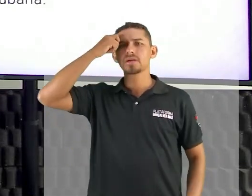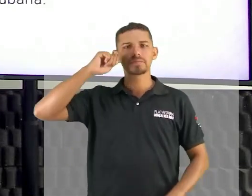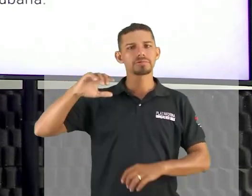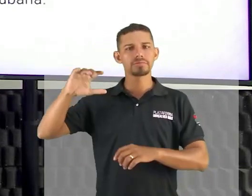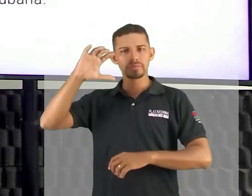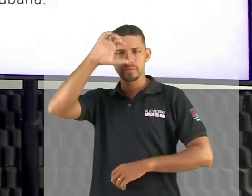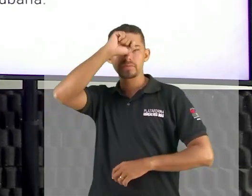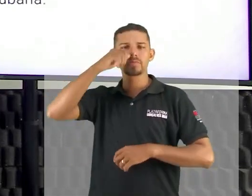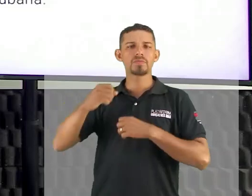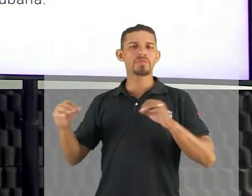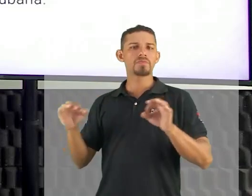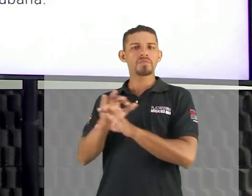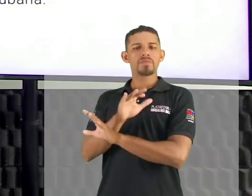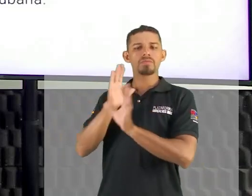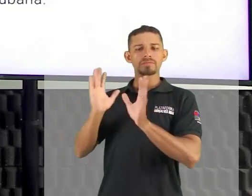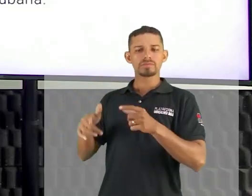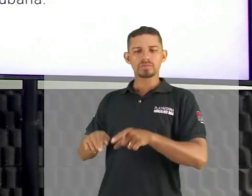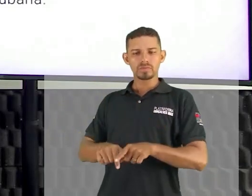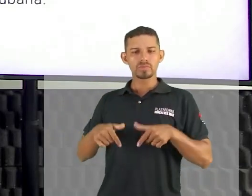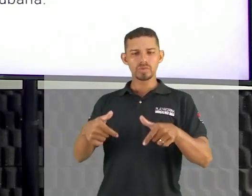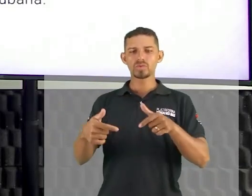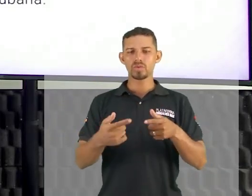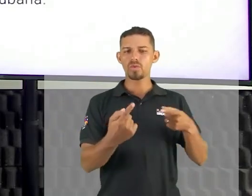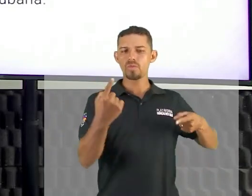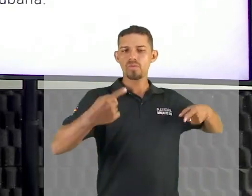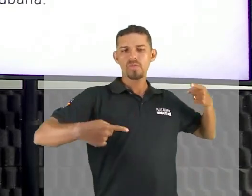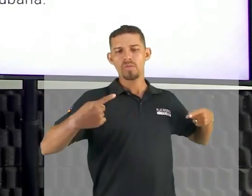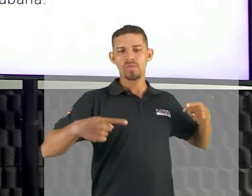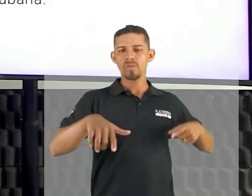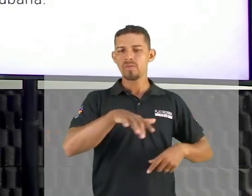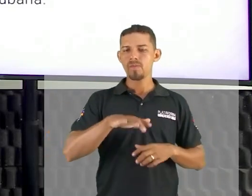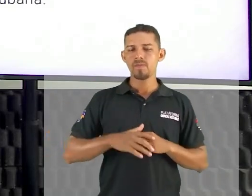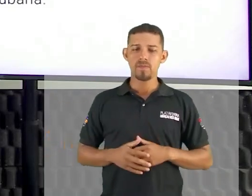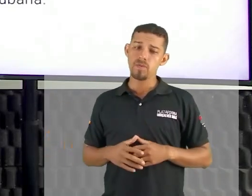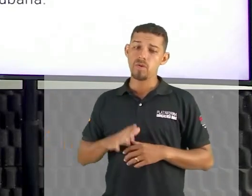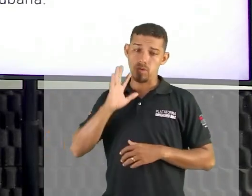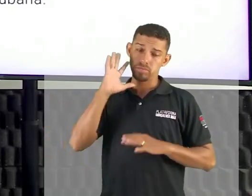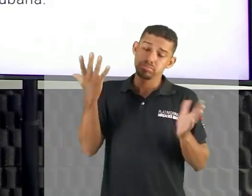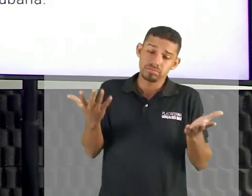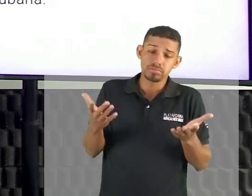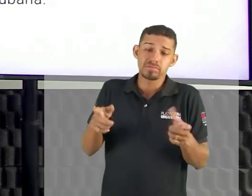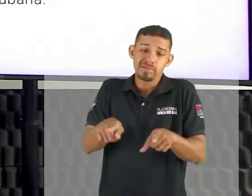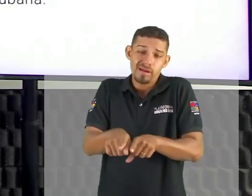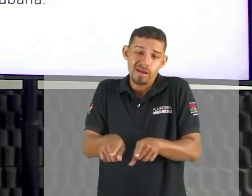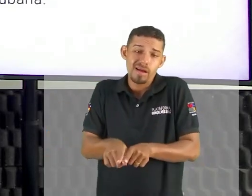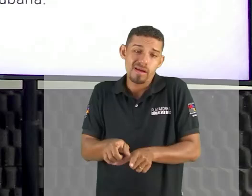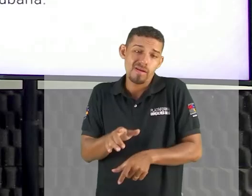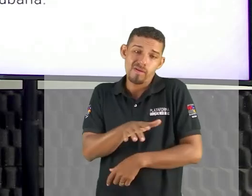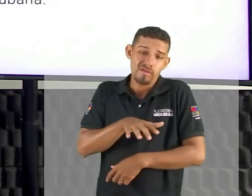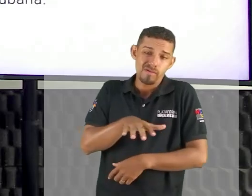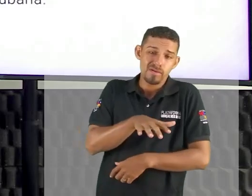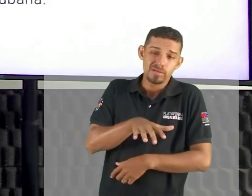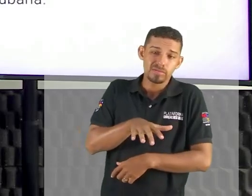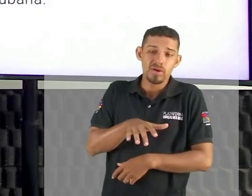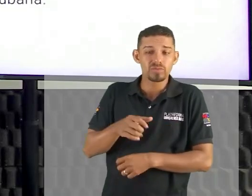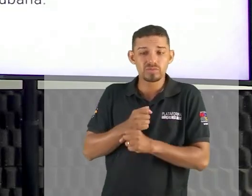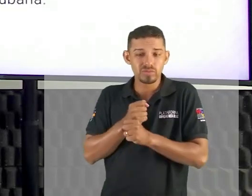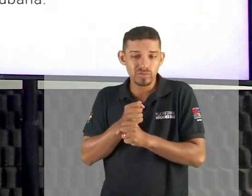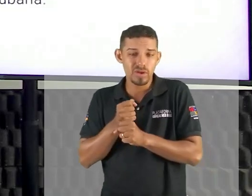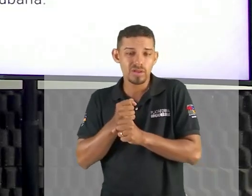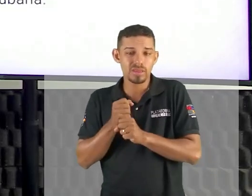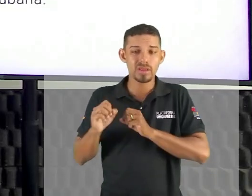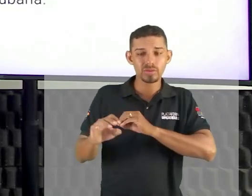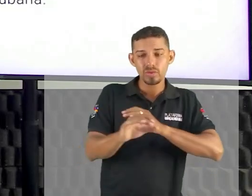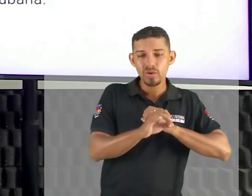se pode supor para ascender socialmente. Com efeito, alguns anos de escolaridade, francamente, aberta e de estímulo à